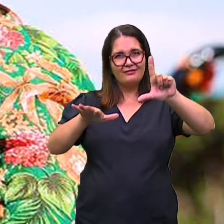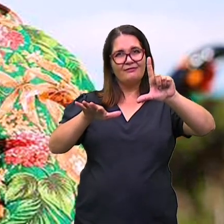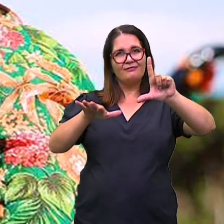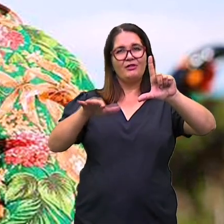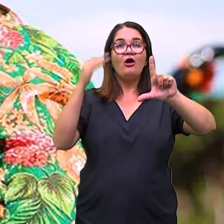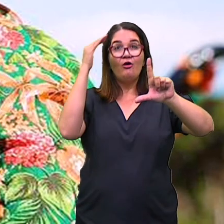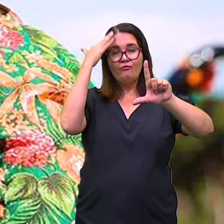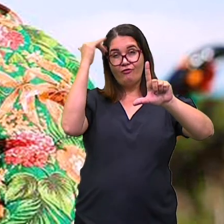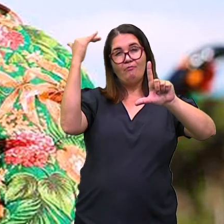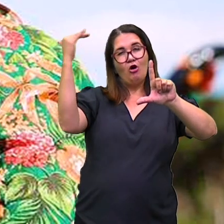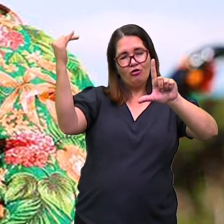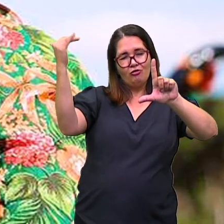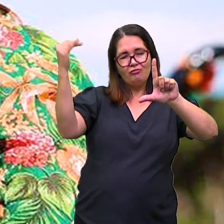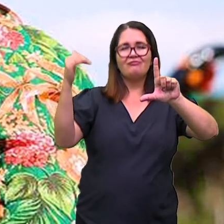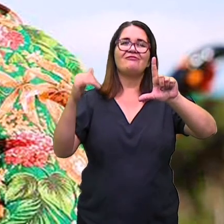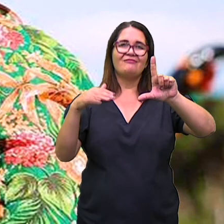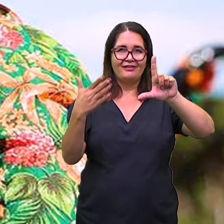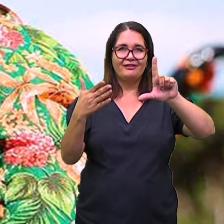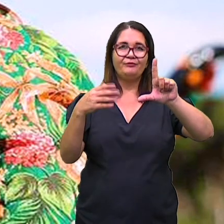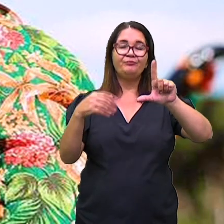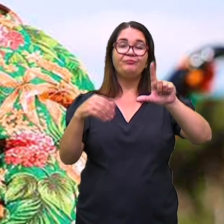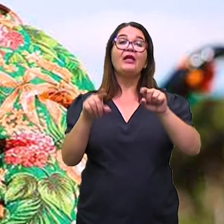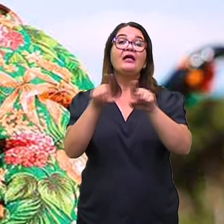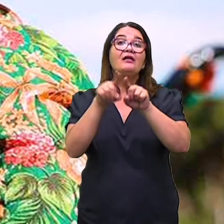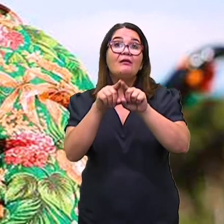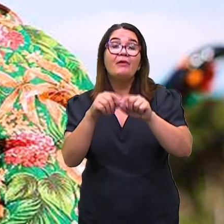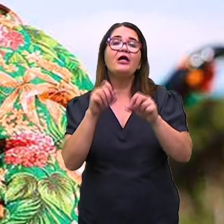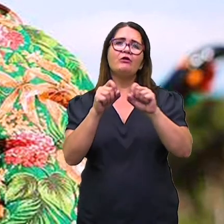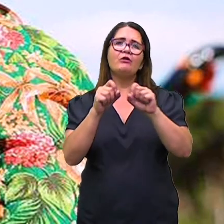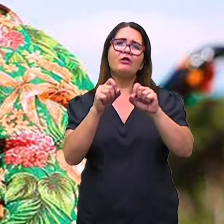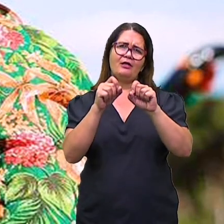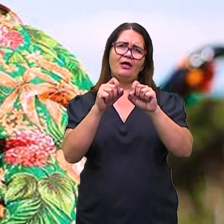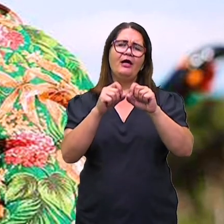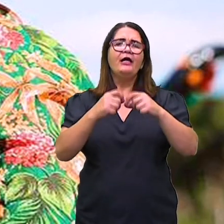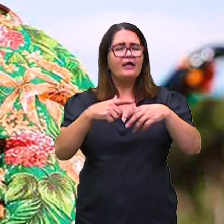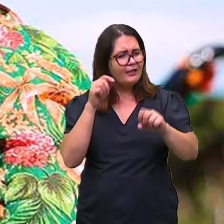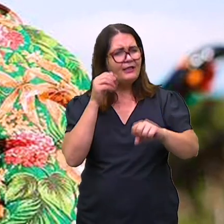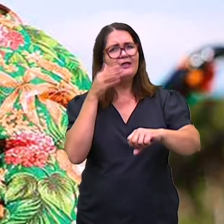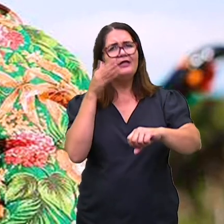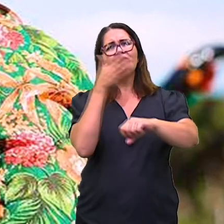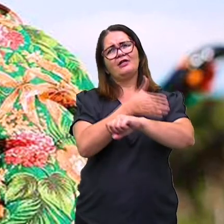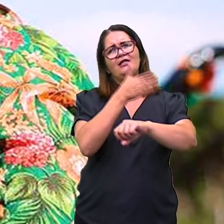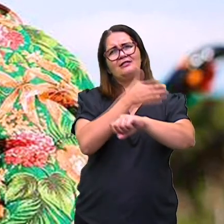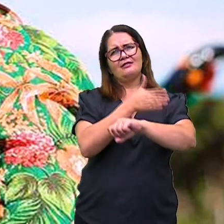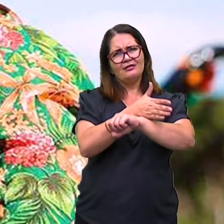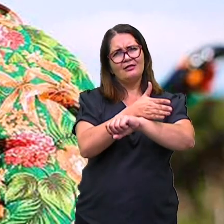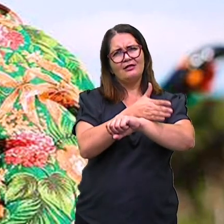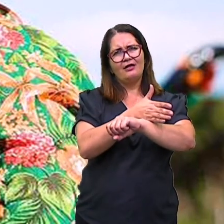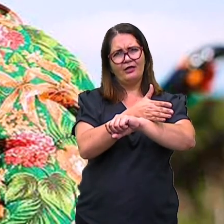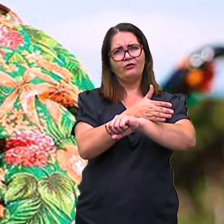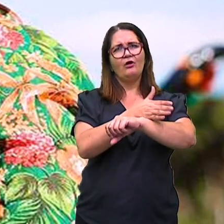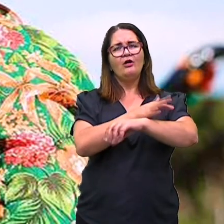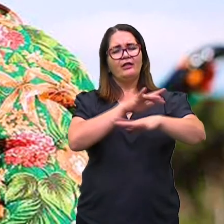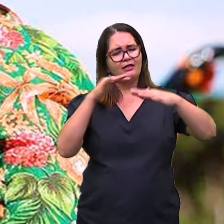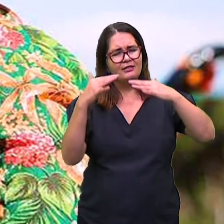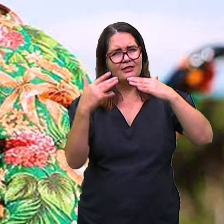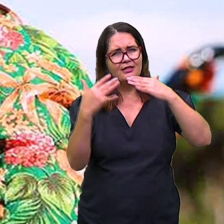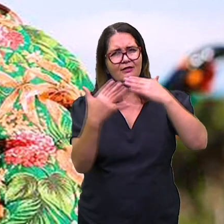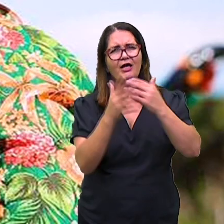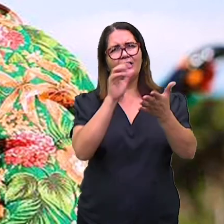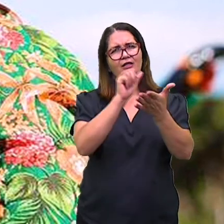Ele te leva, né, diretamente para as plataformas, diretamente para o